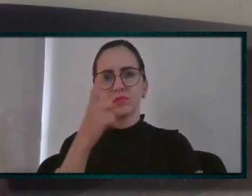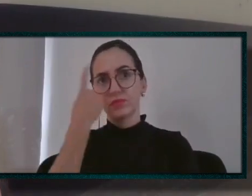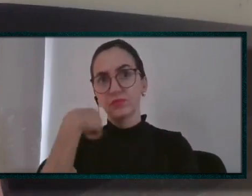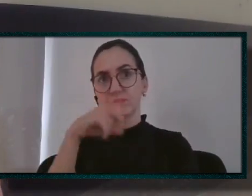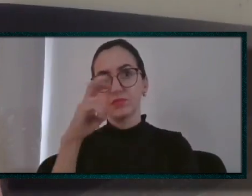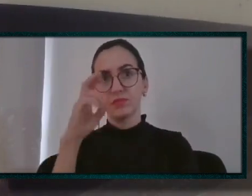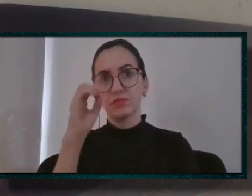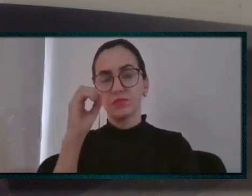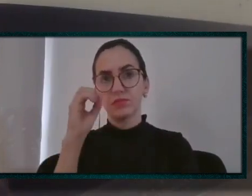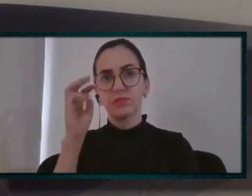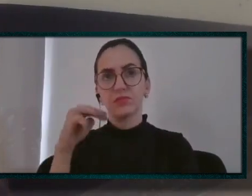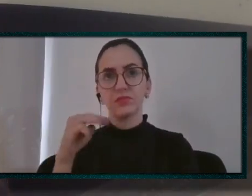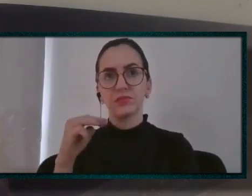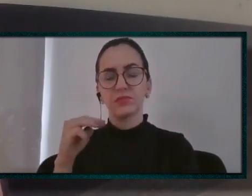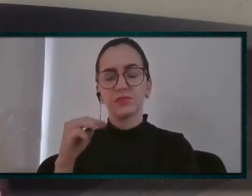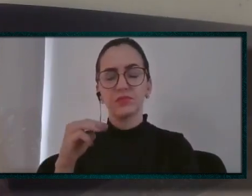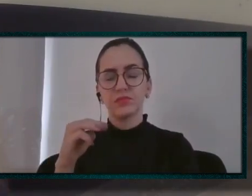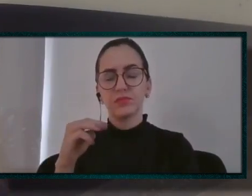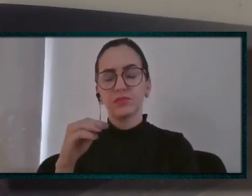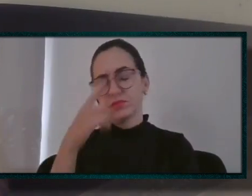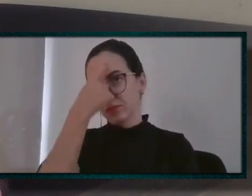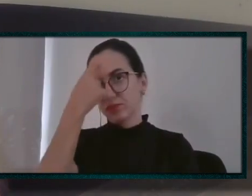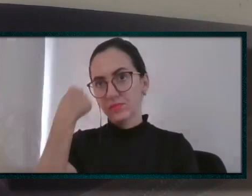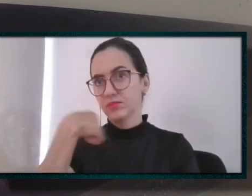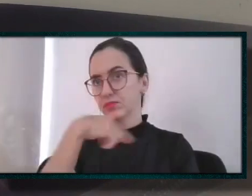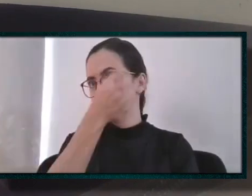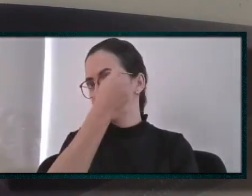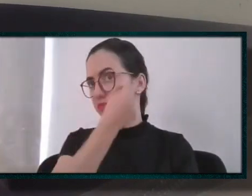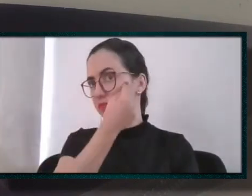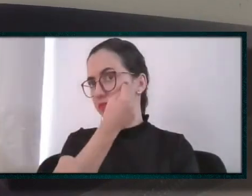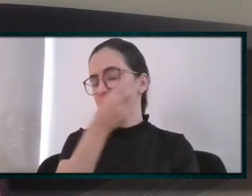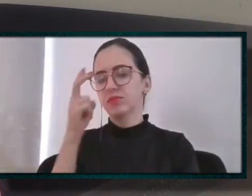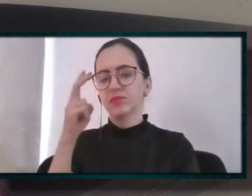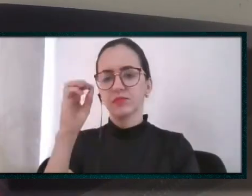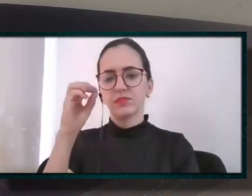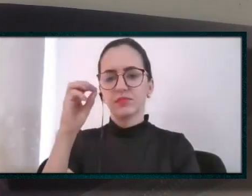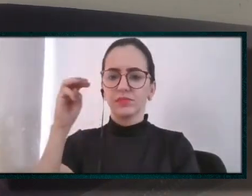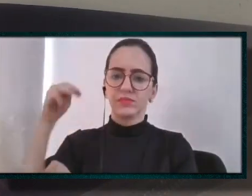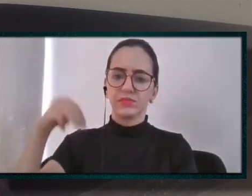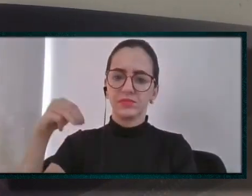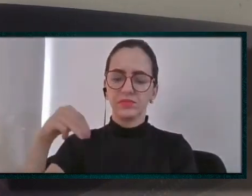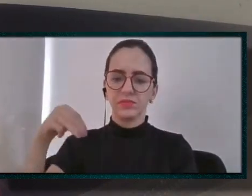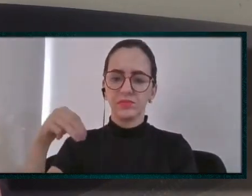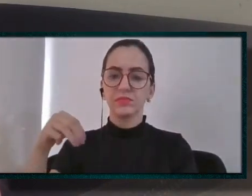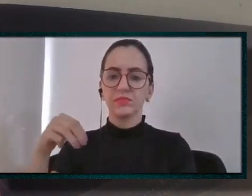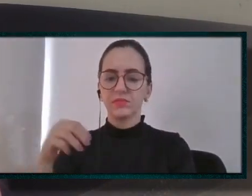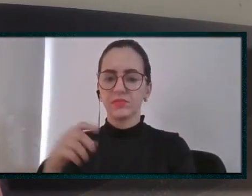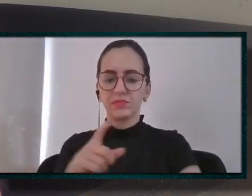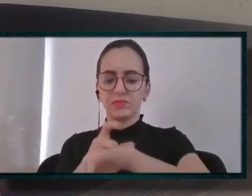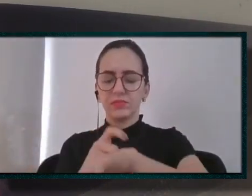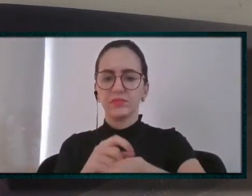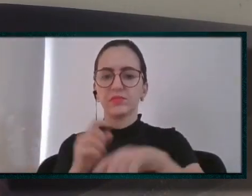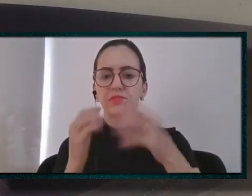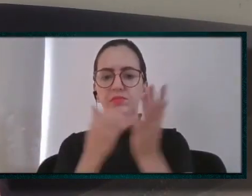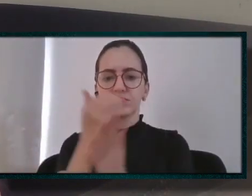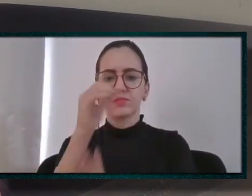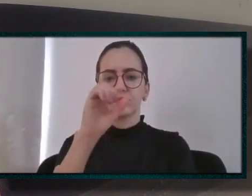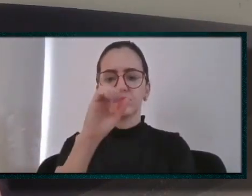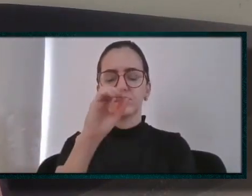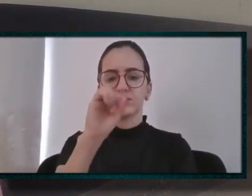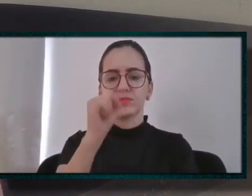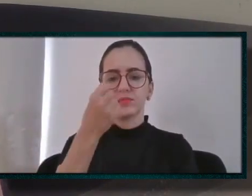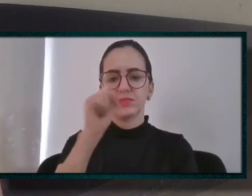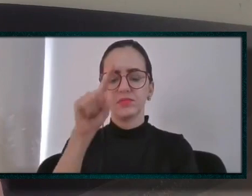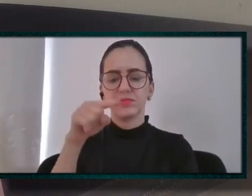às 8 horas em ponto, 8h20, né? A avaliação. E ela vai finalizar exatamente no horário que tem que finalizar. No caso,